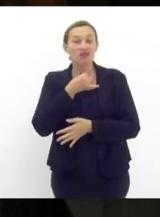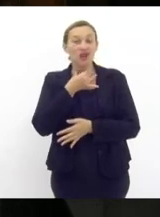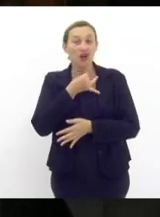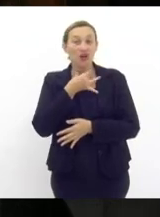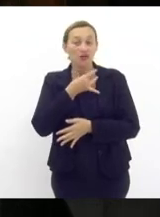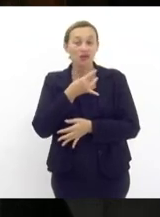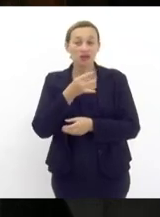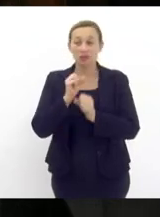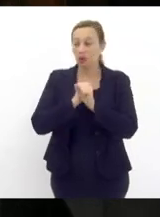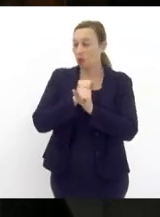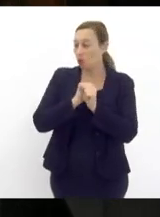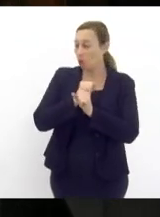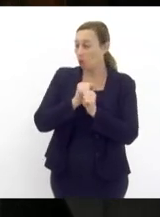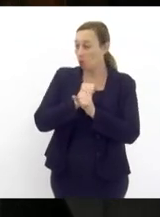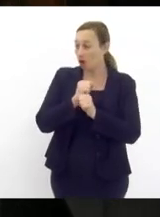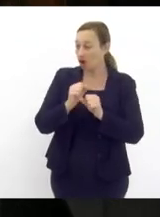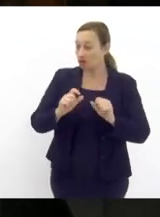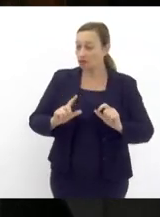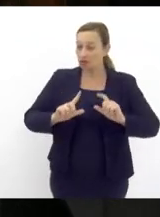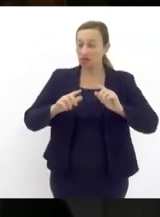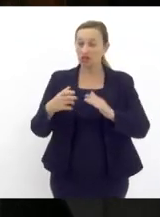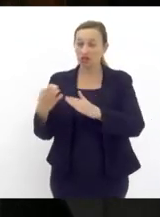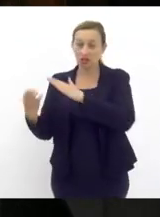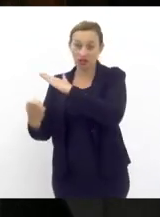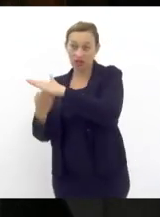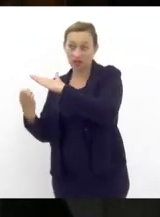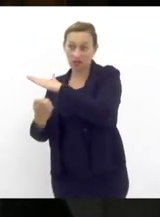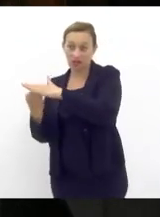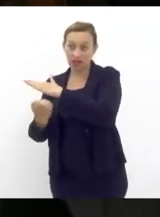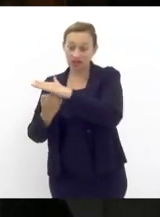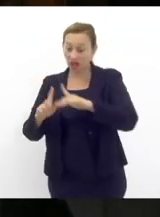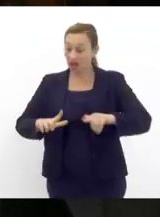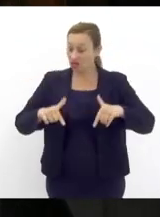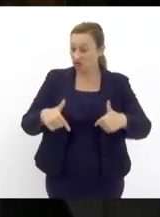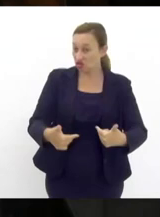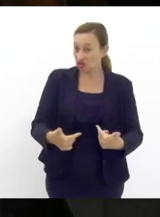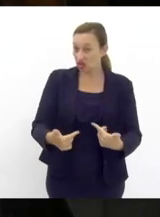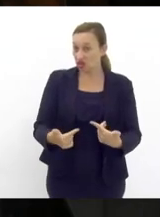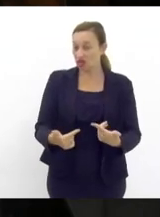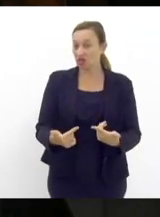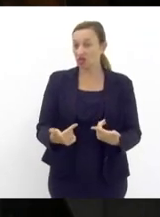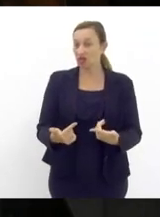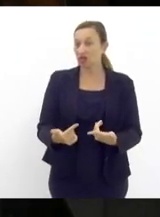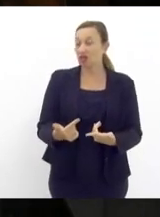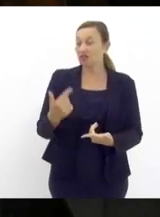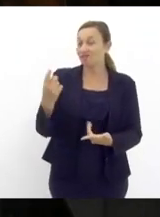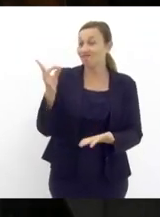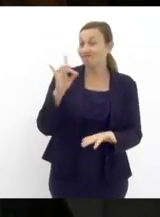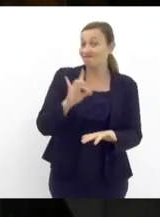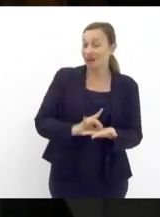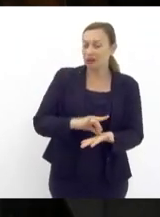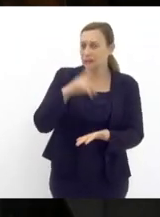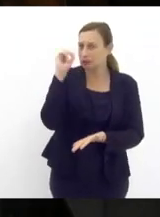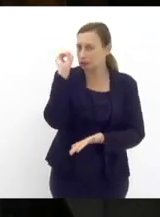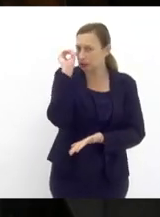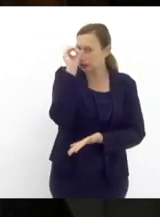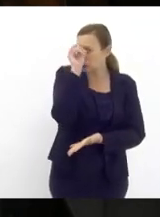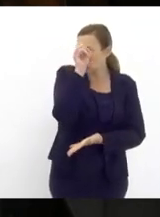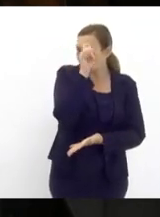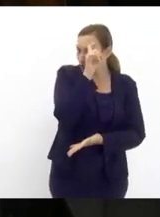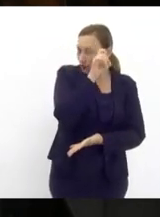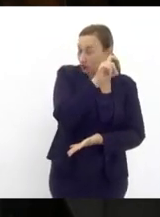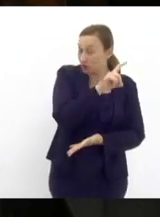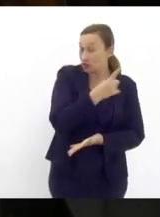atuação dessas concessionárias e a Dura realidade que